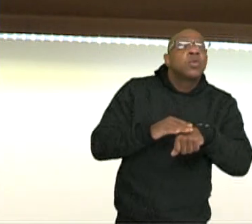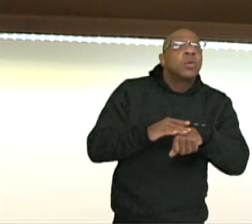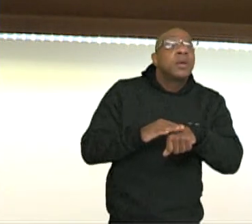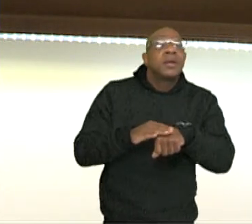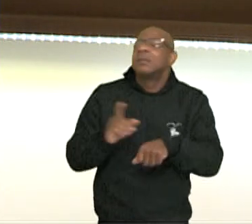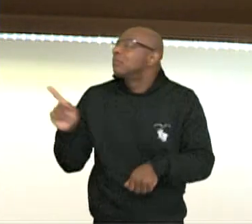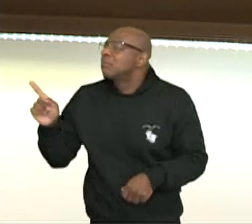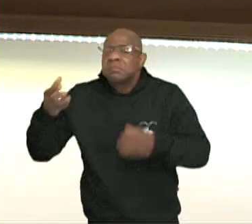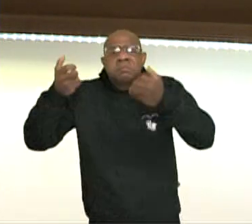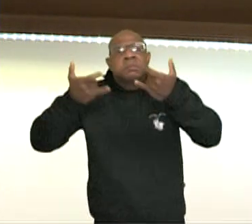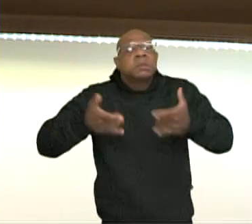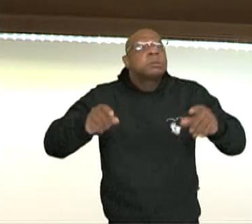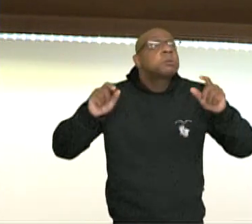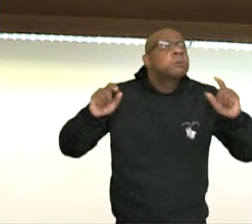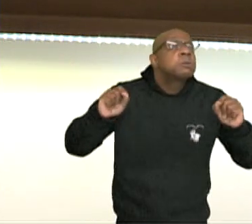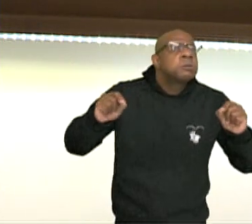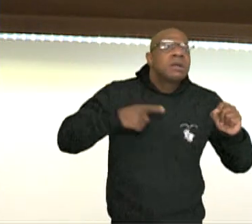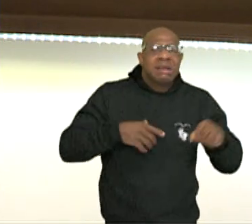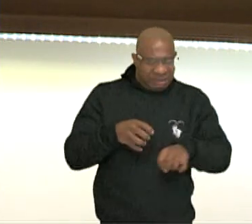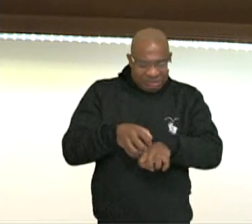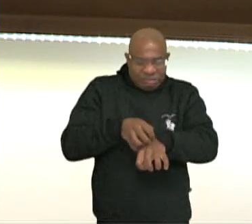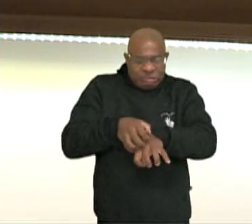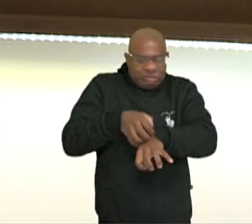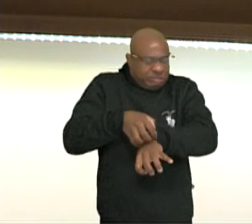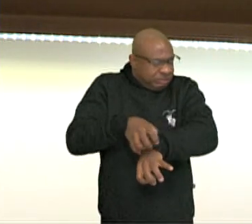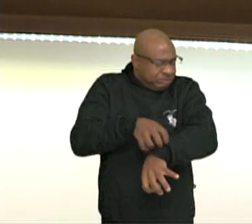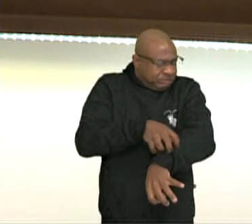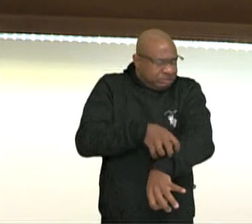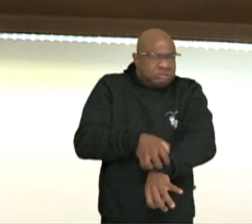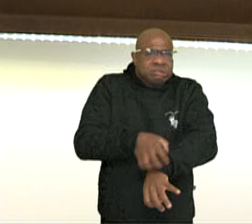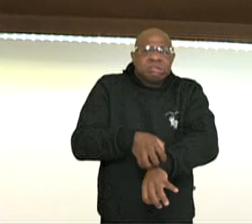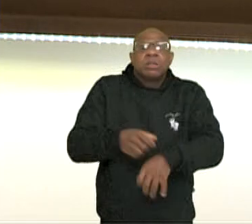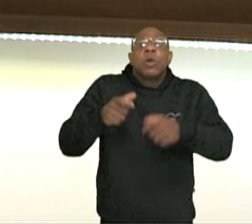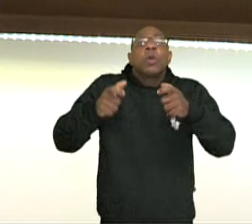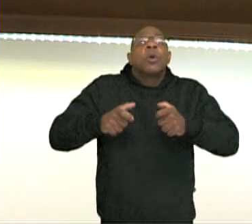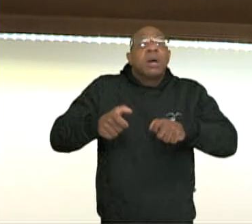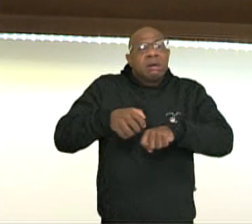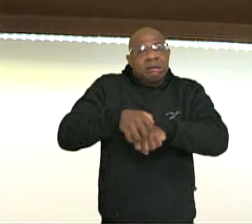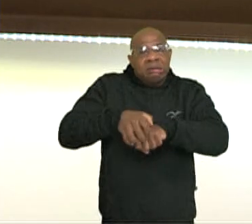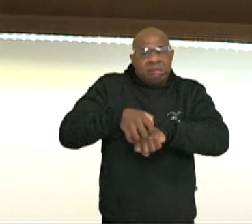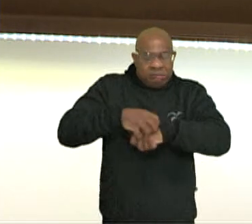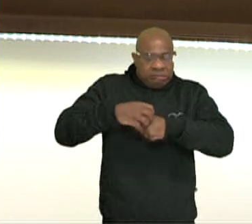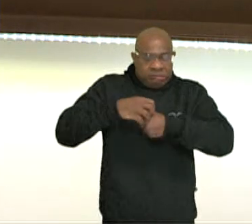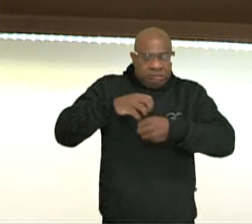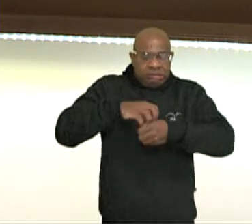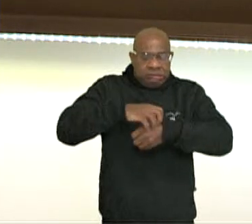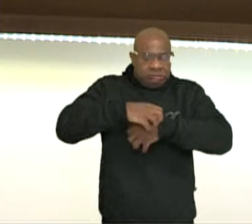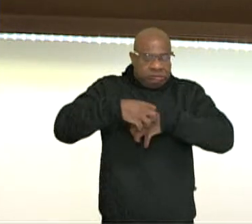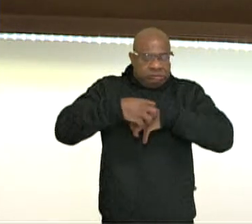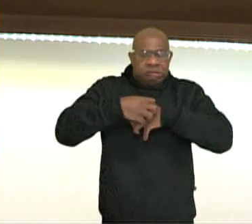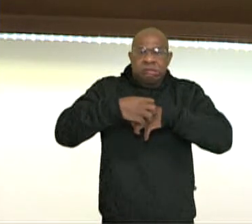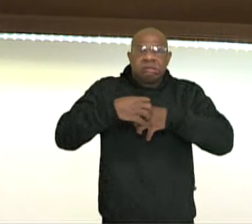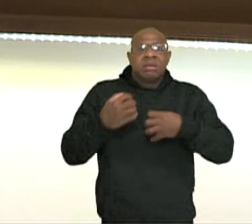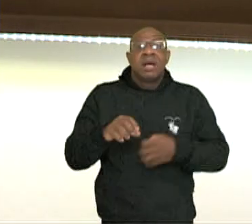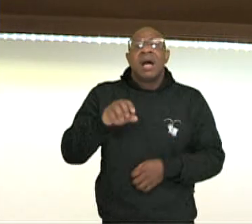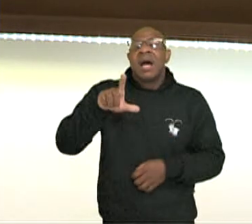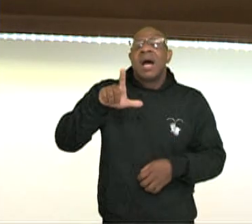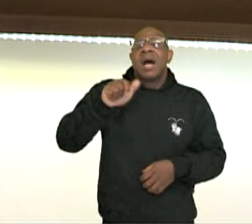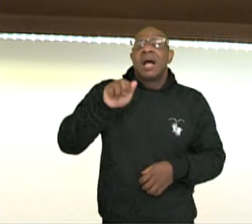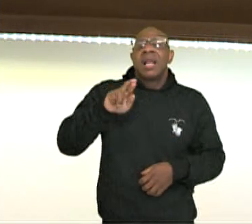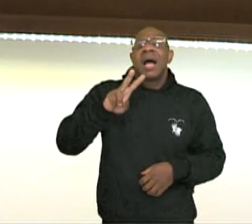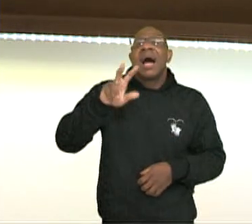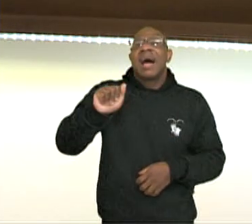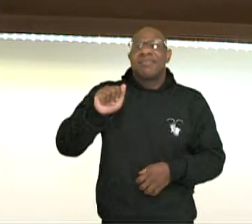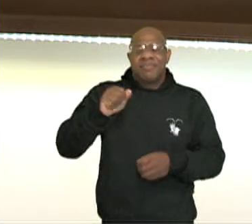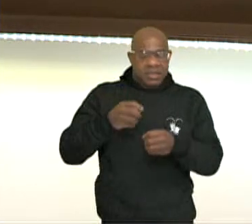doença que nós estamos falando, é a coceira que se dá no local. Exatamente. Ali onde a larva vai penetrar, ou